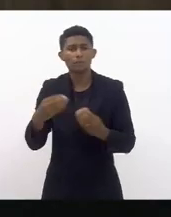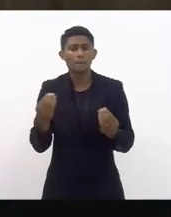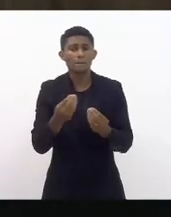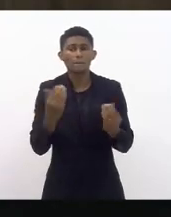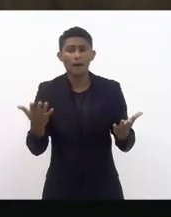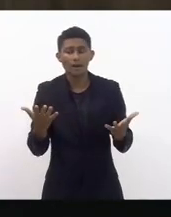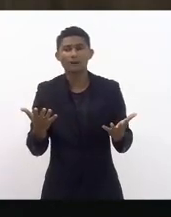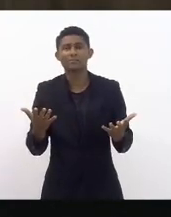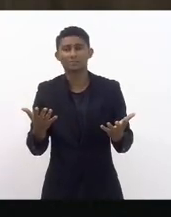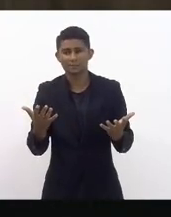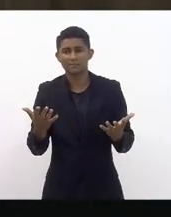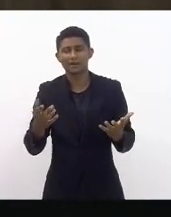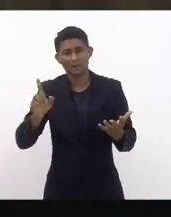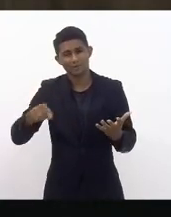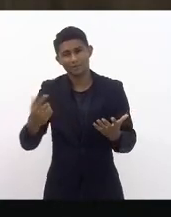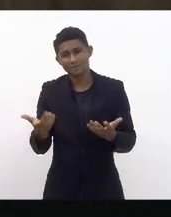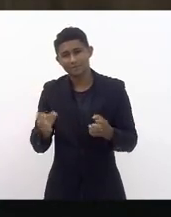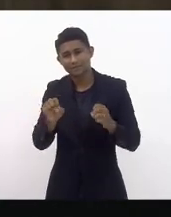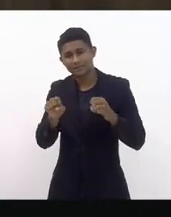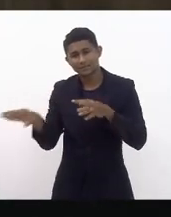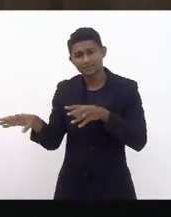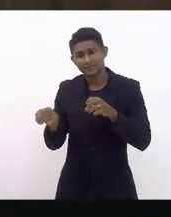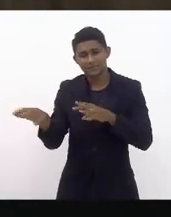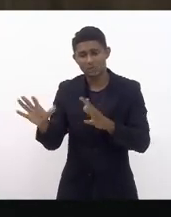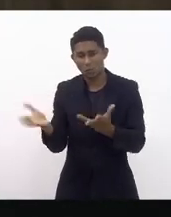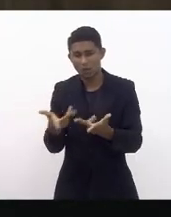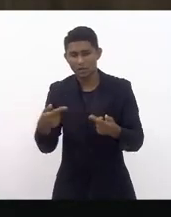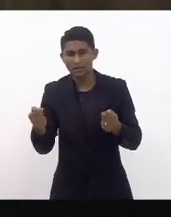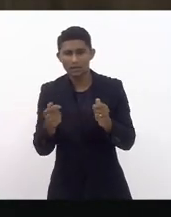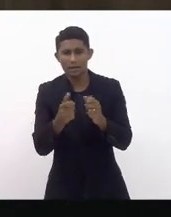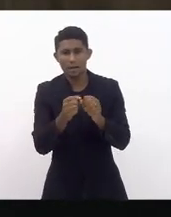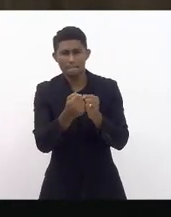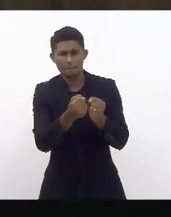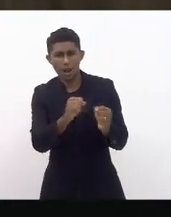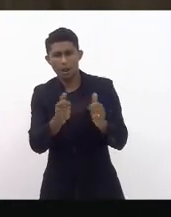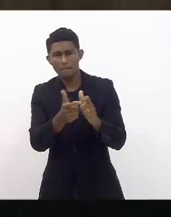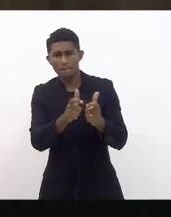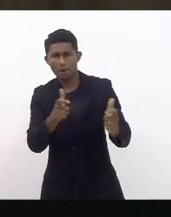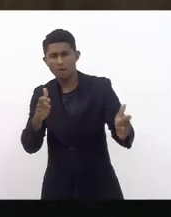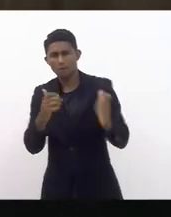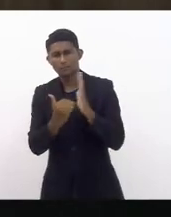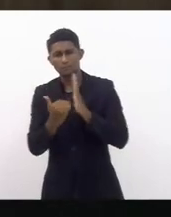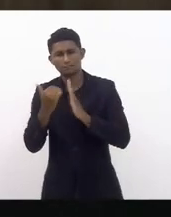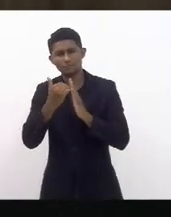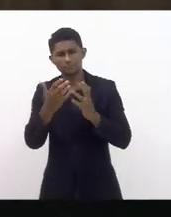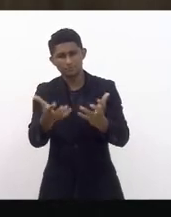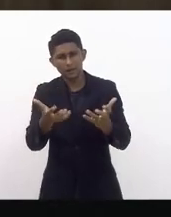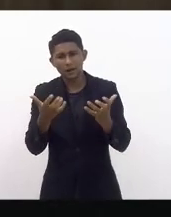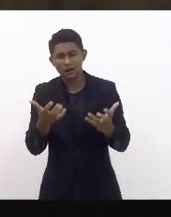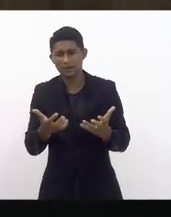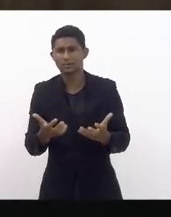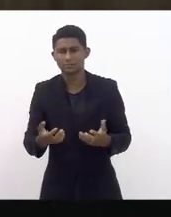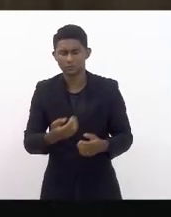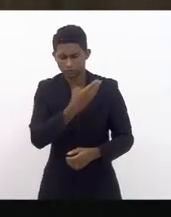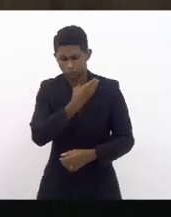o ensino de qualidade, o ensino superior de qualidade, público e gratuito